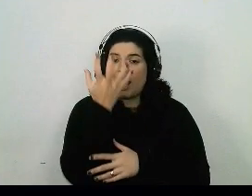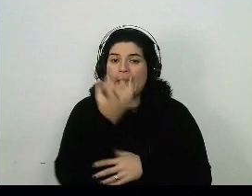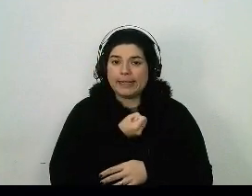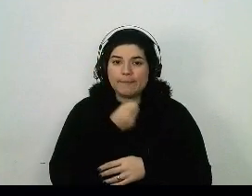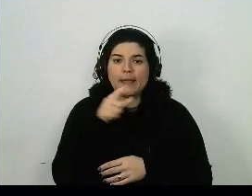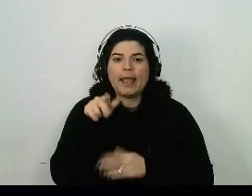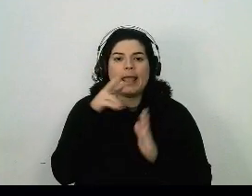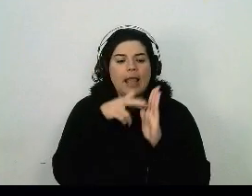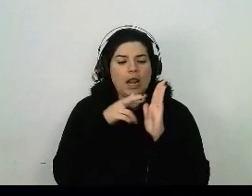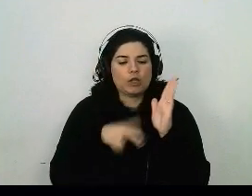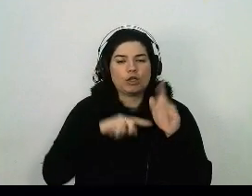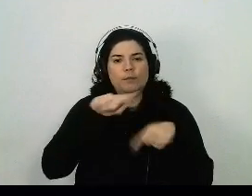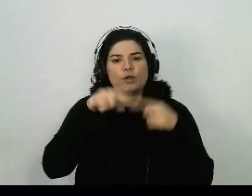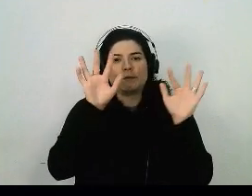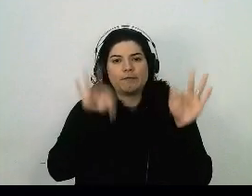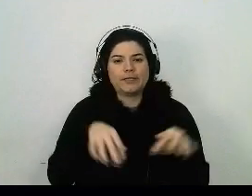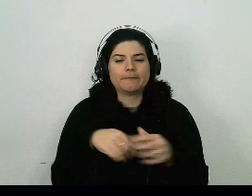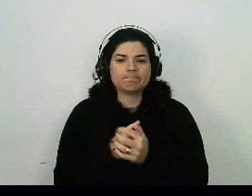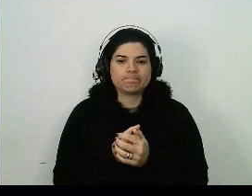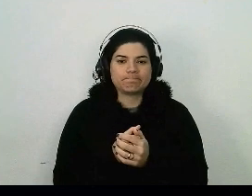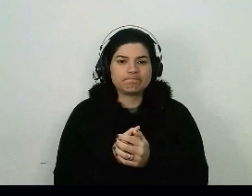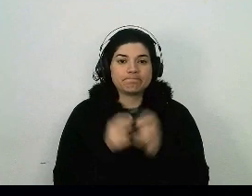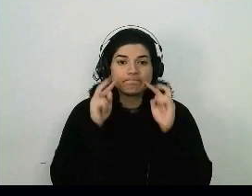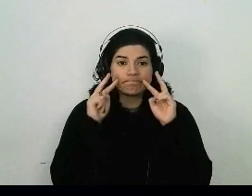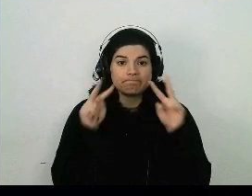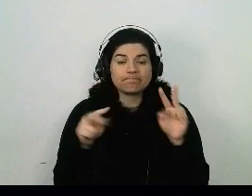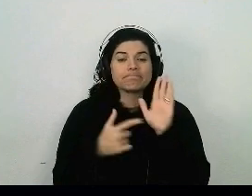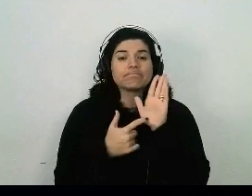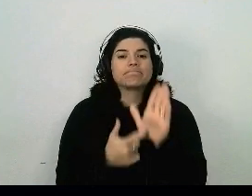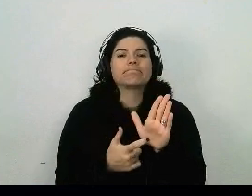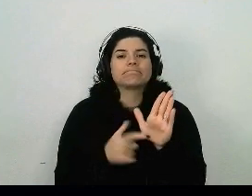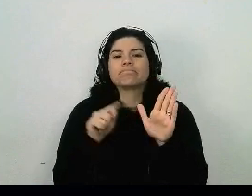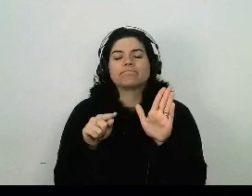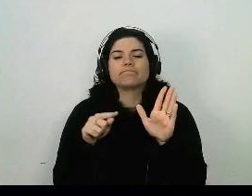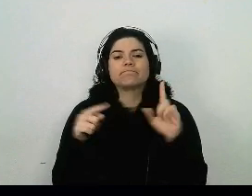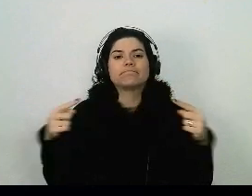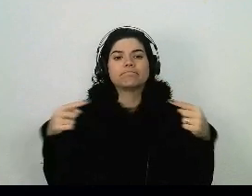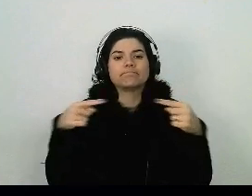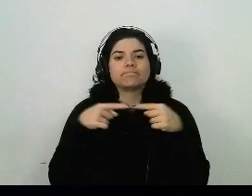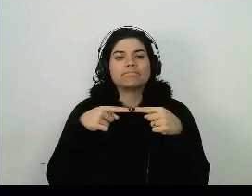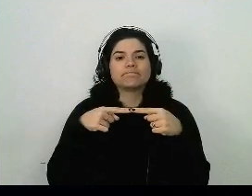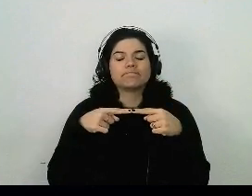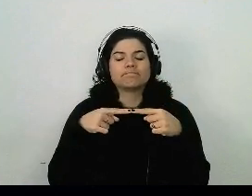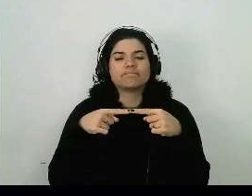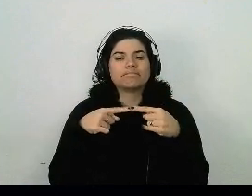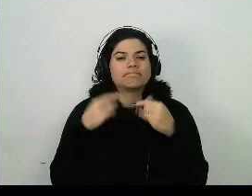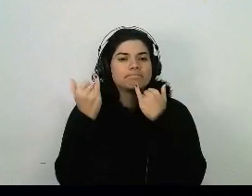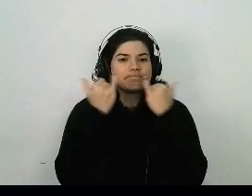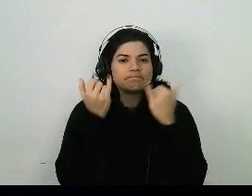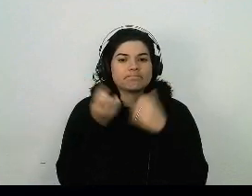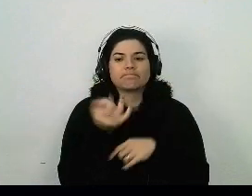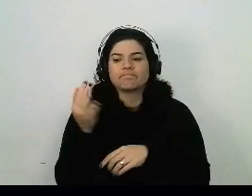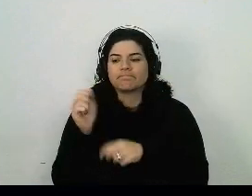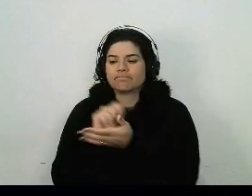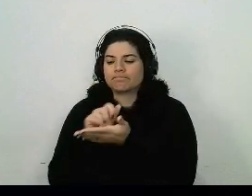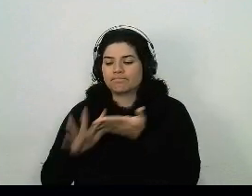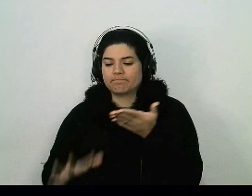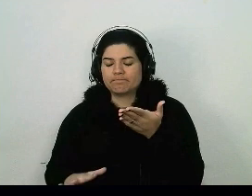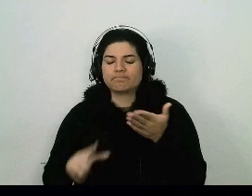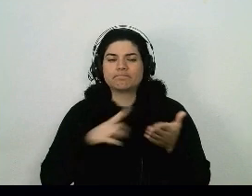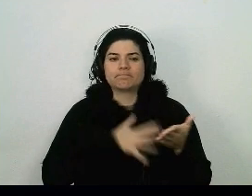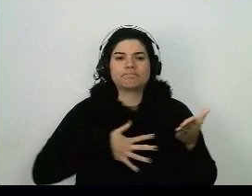no final e aí esse relatório mostrava o cruzamento de várias métricas quantidade de atividade versus quantidades de satisfação